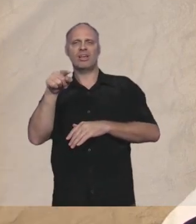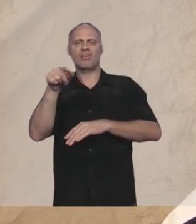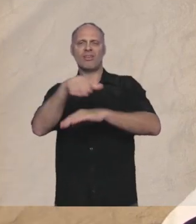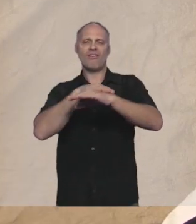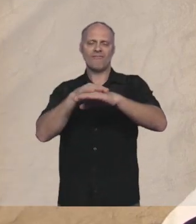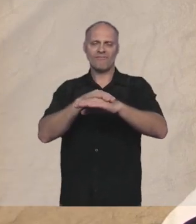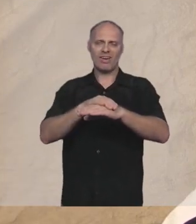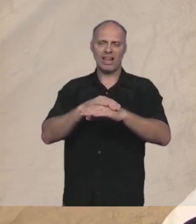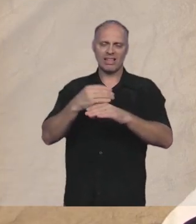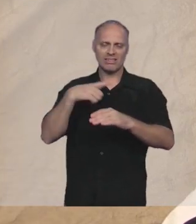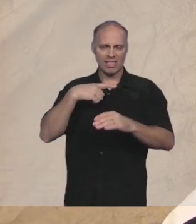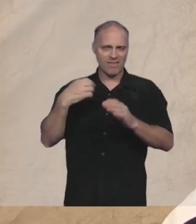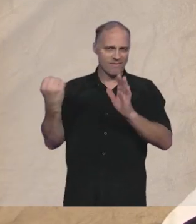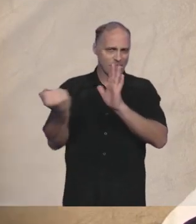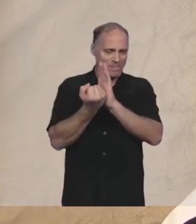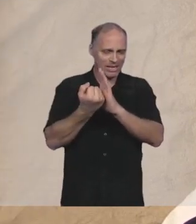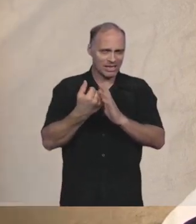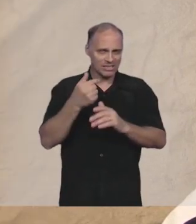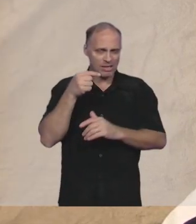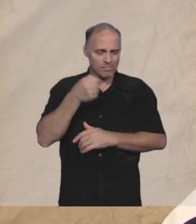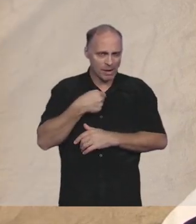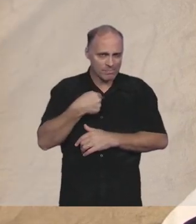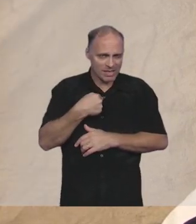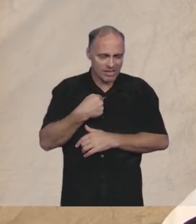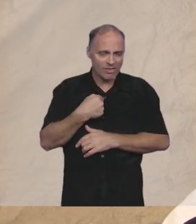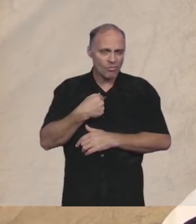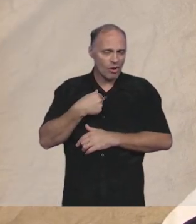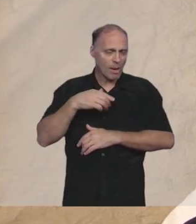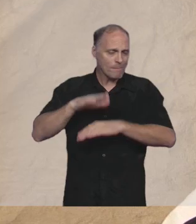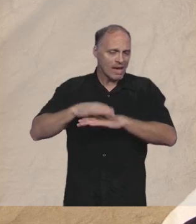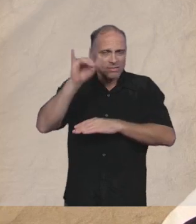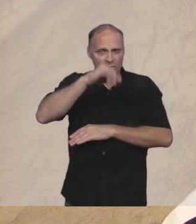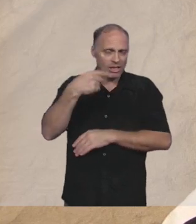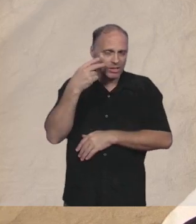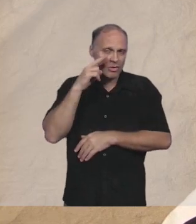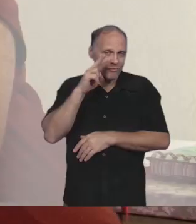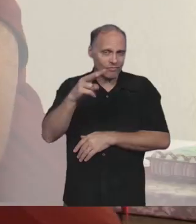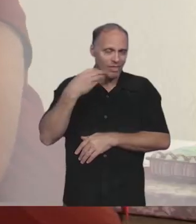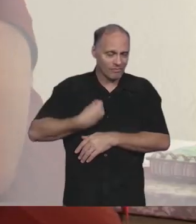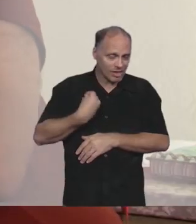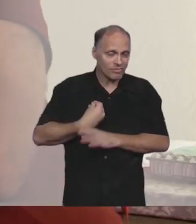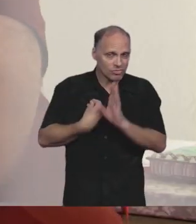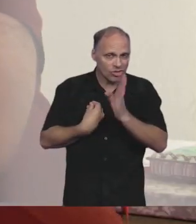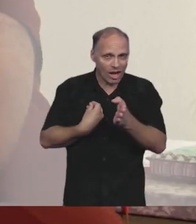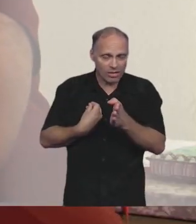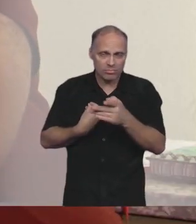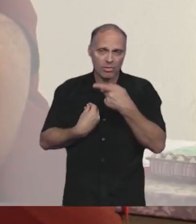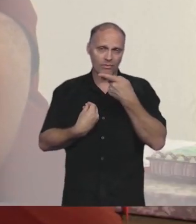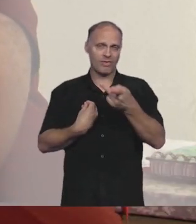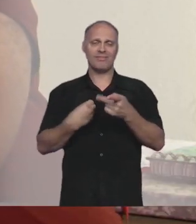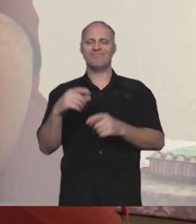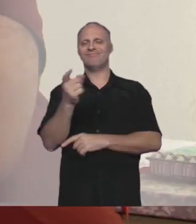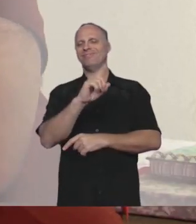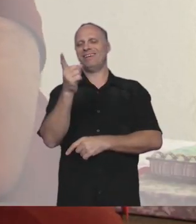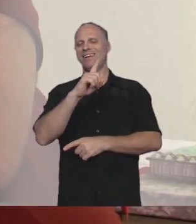vida. Daí a plateia vai dizer que não, obviamente que não. Pois é, o teatro não pode ser assim.